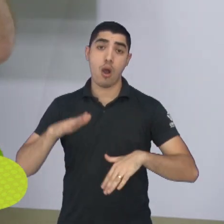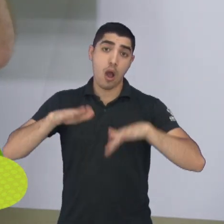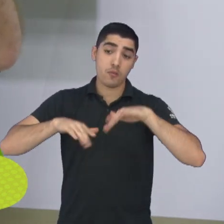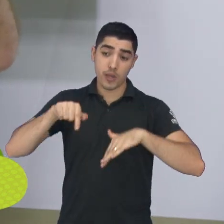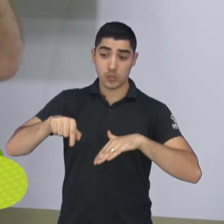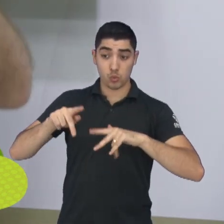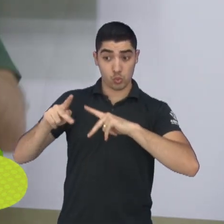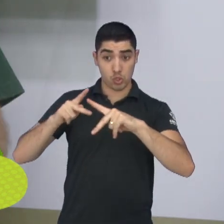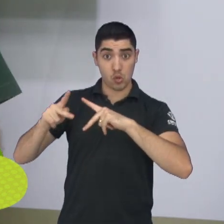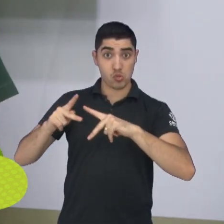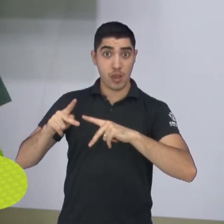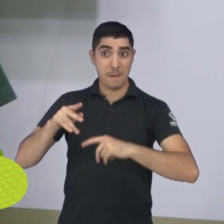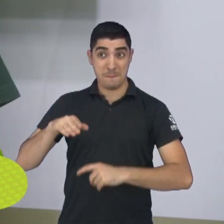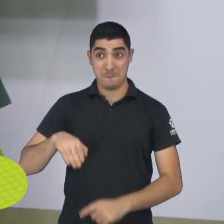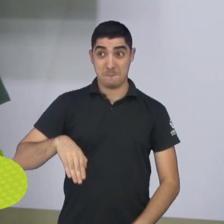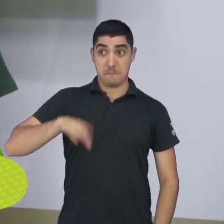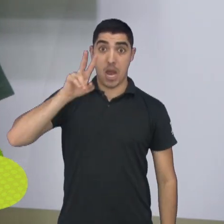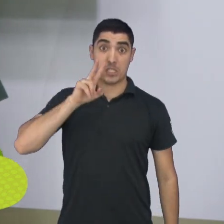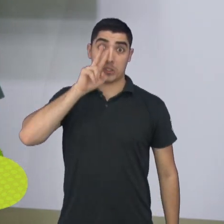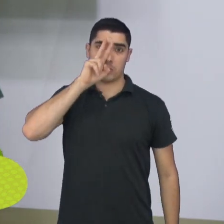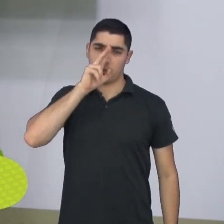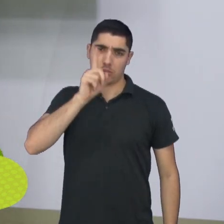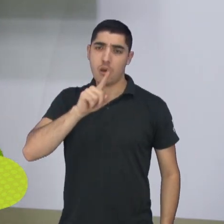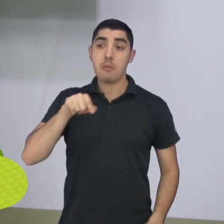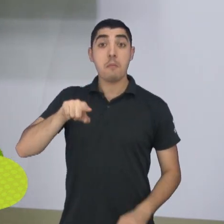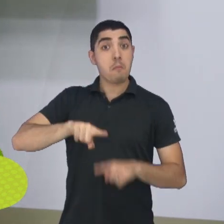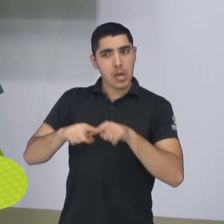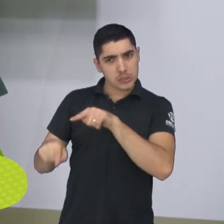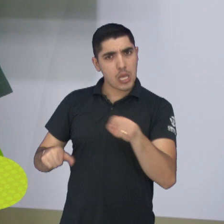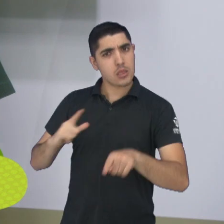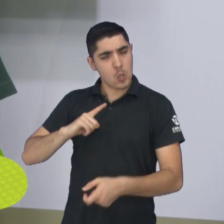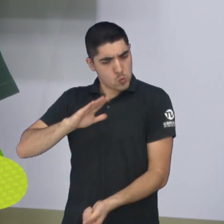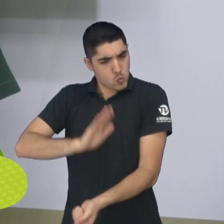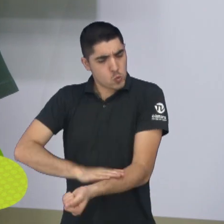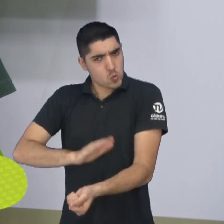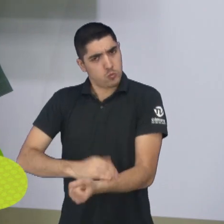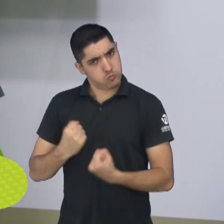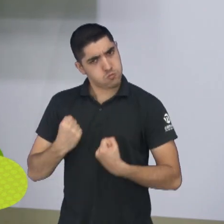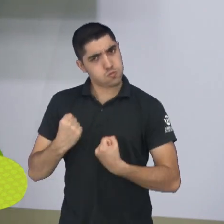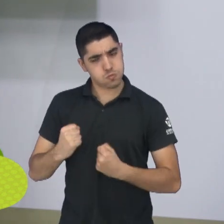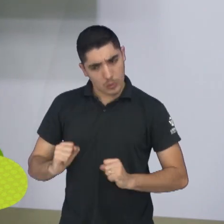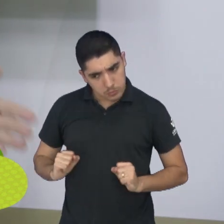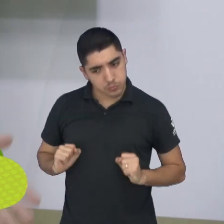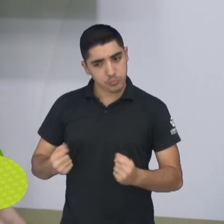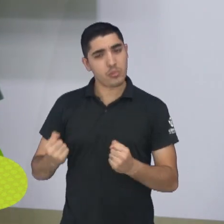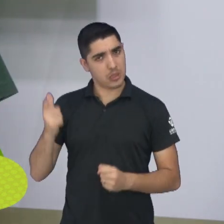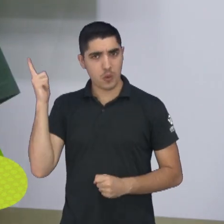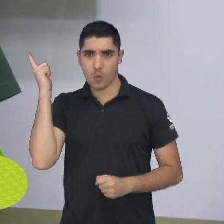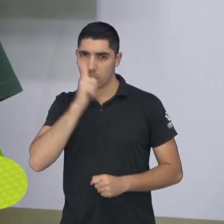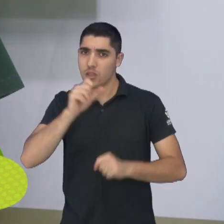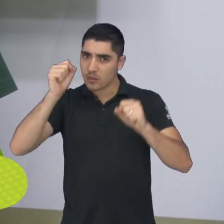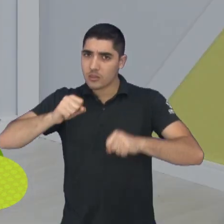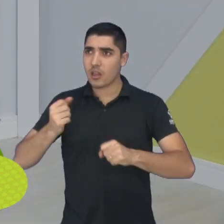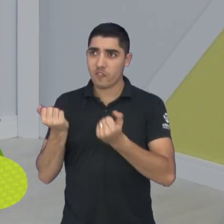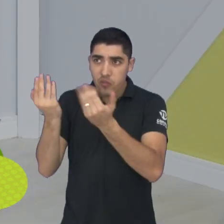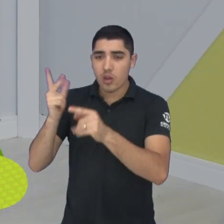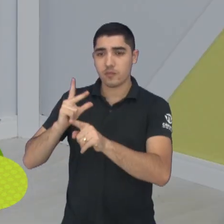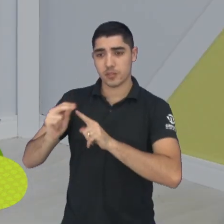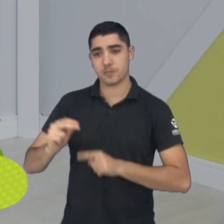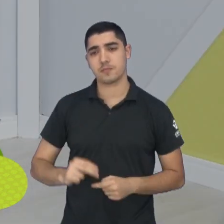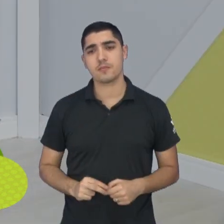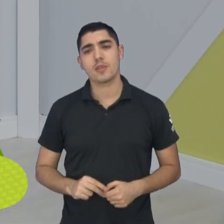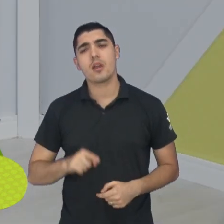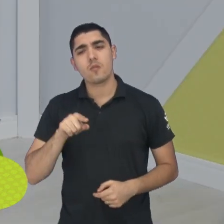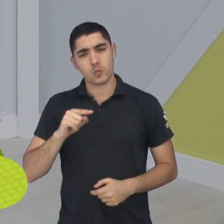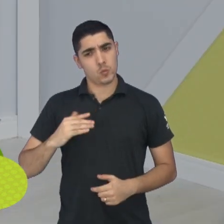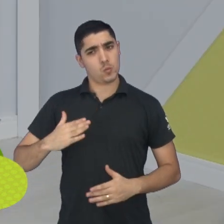né, entre os tops do elenco, mas é um time aguerrido, é um time que tem garra, então pode conseguir sim as vitórias, tanto lá quanto aqui. Te surpreendeu